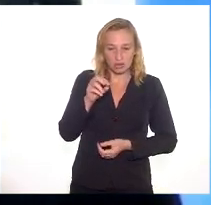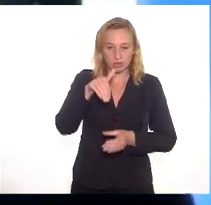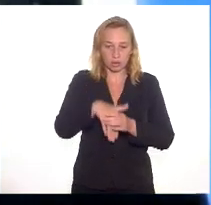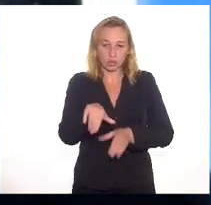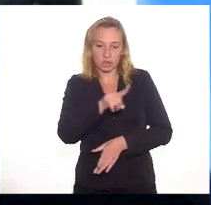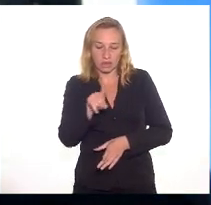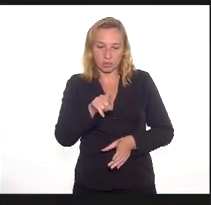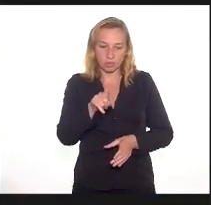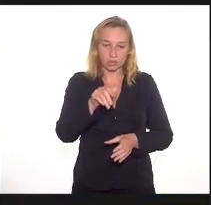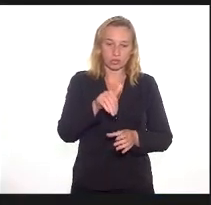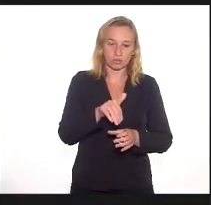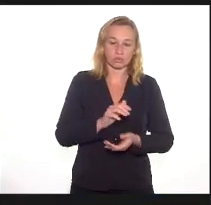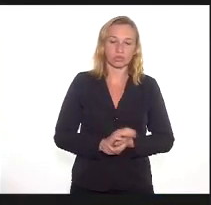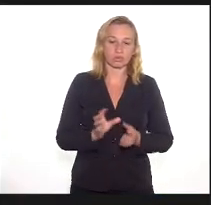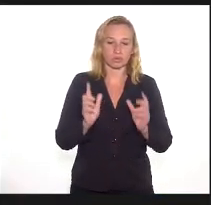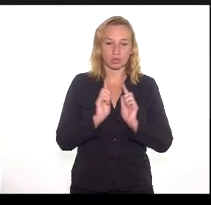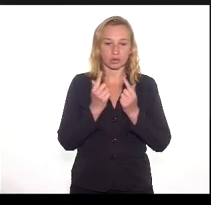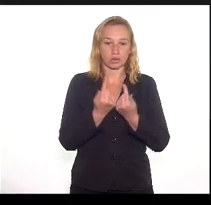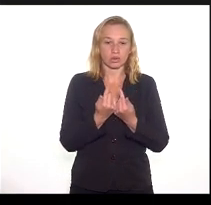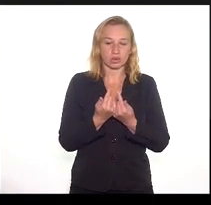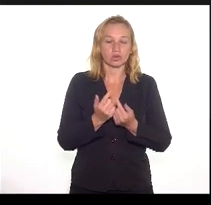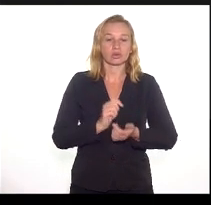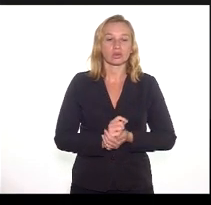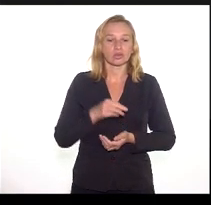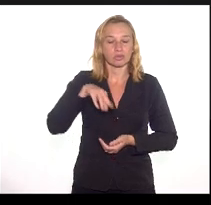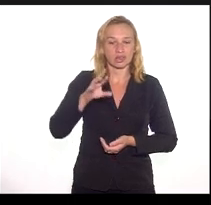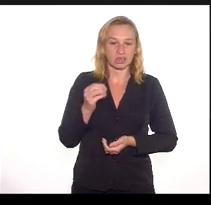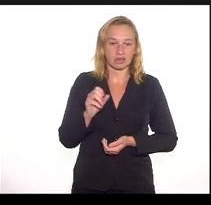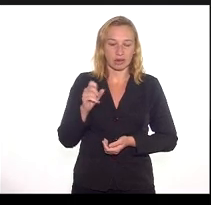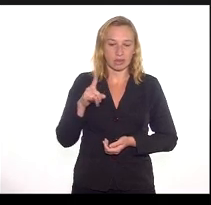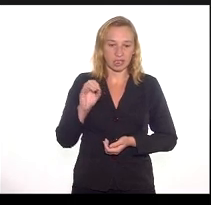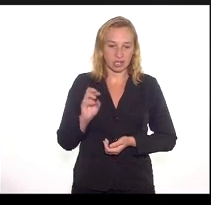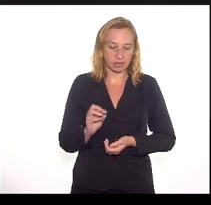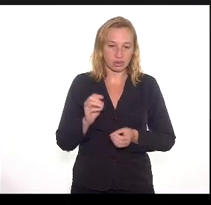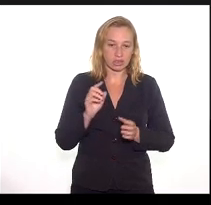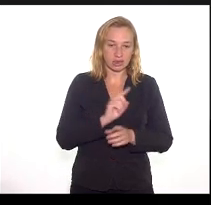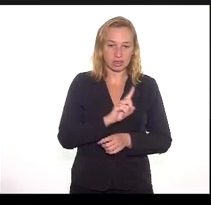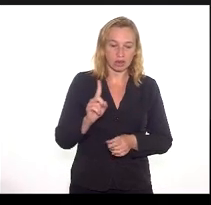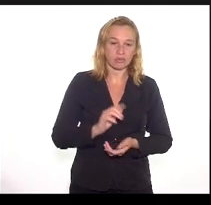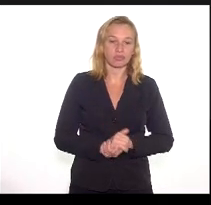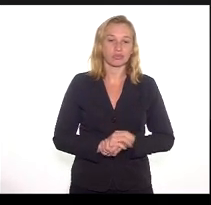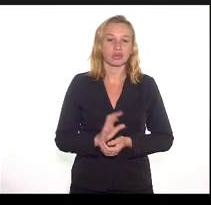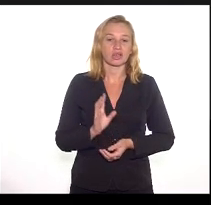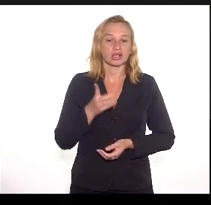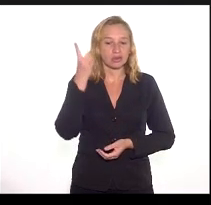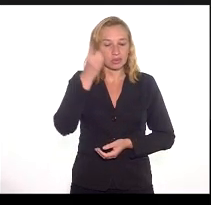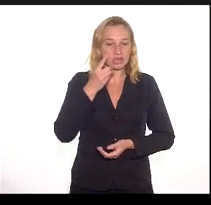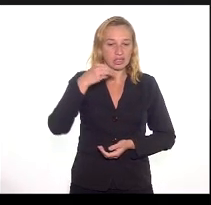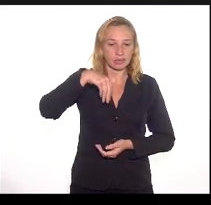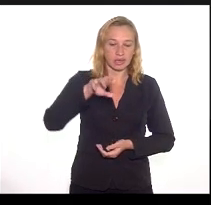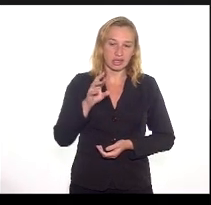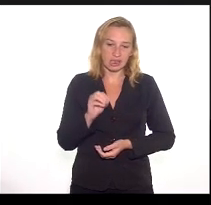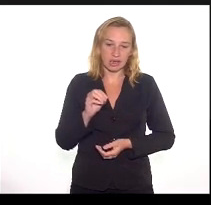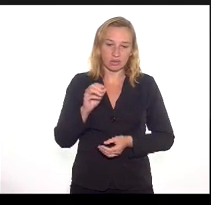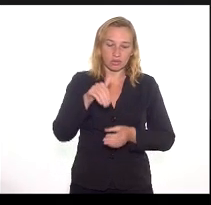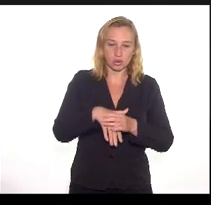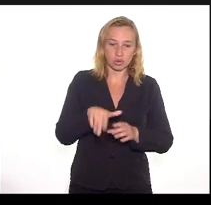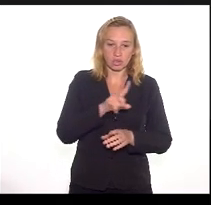grupo. E fica registrado o voto do deputado Marcelo Cabeleireiro, também não. Deputado Marcelo Seudino, votou não no